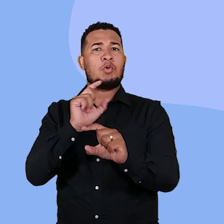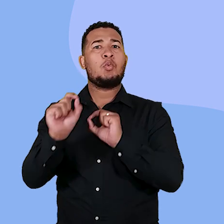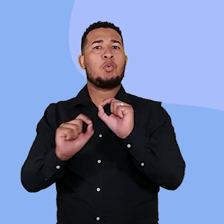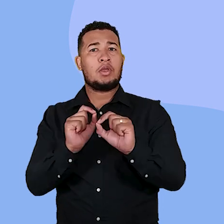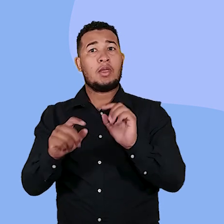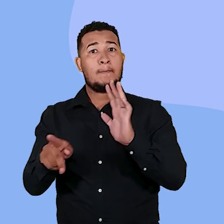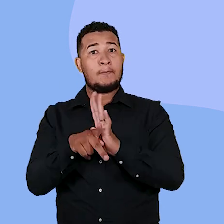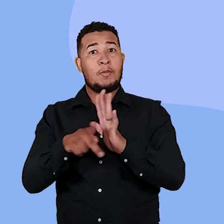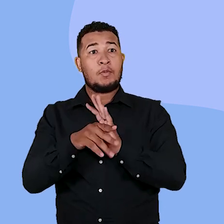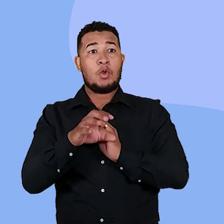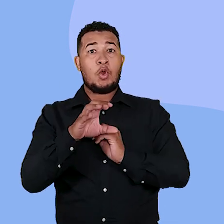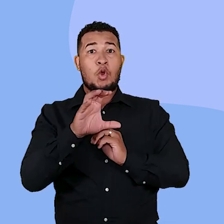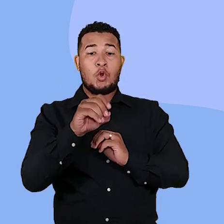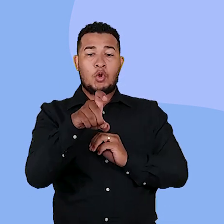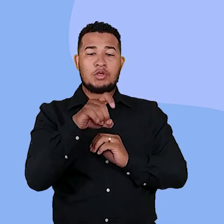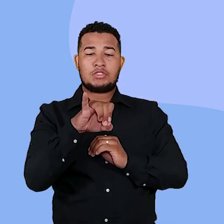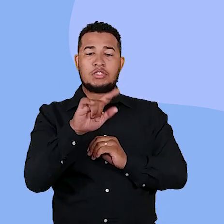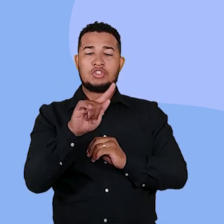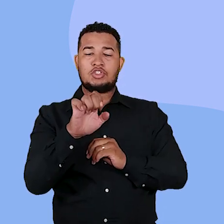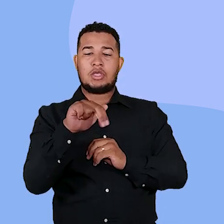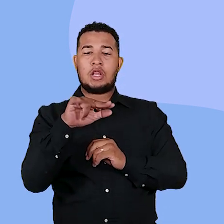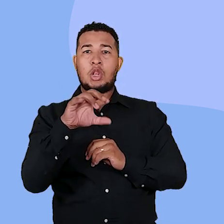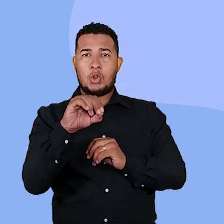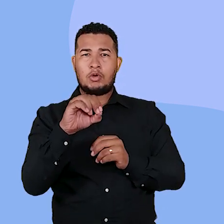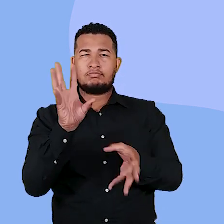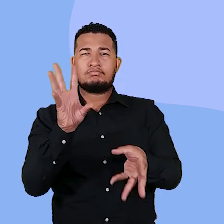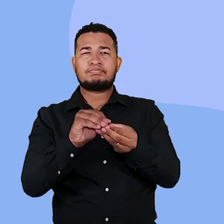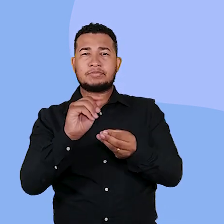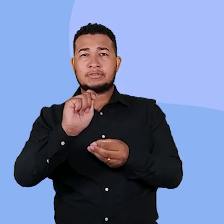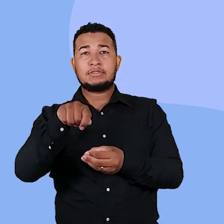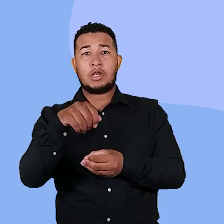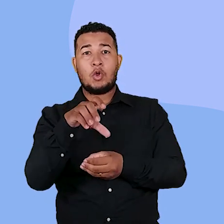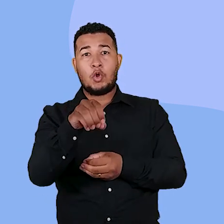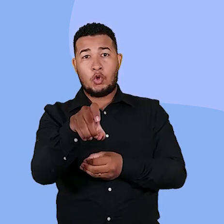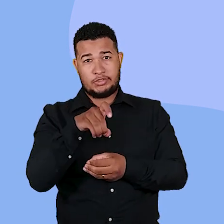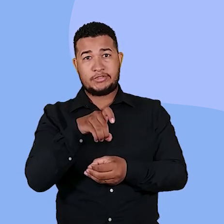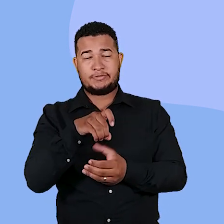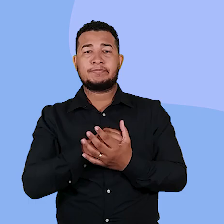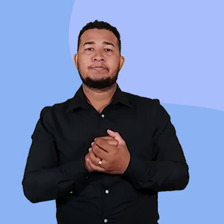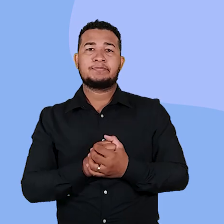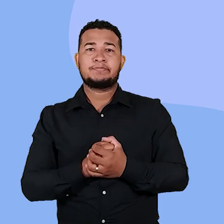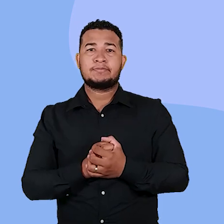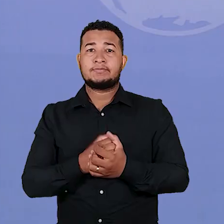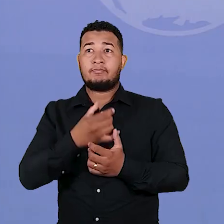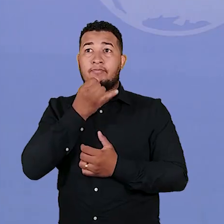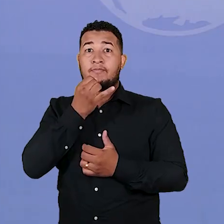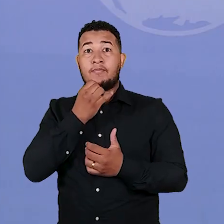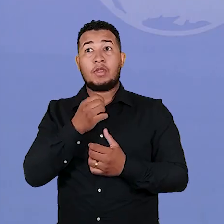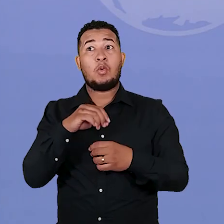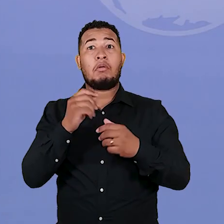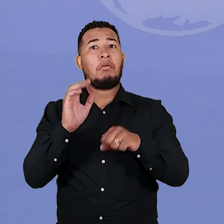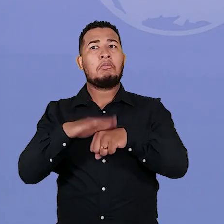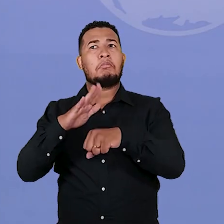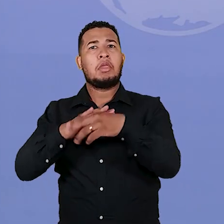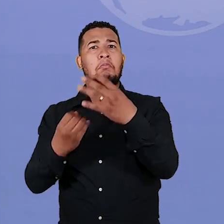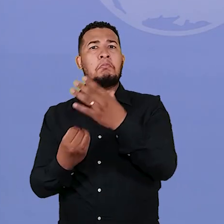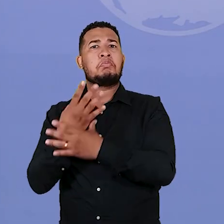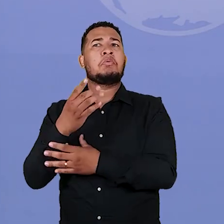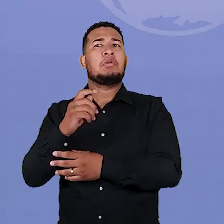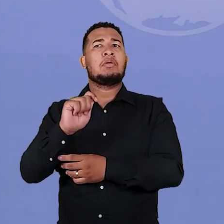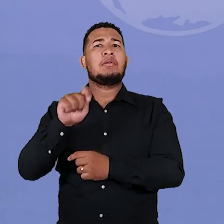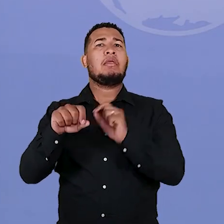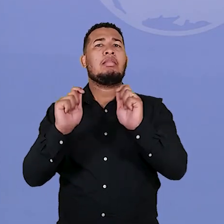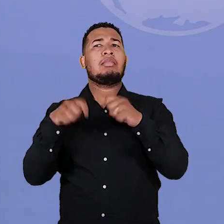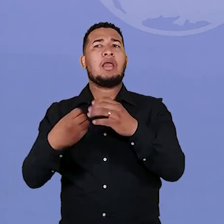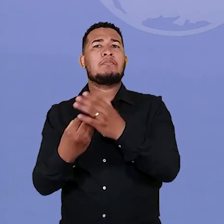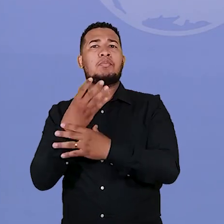Ela influencia na produção de oxigênio. Como assim na produção de oxigênio? Olha só. Que